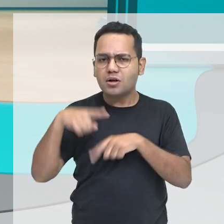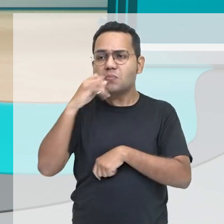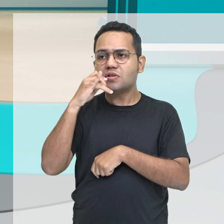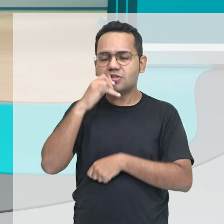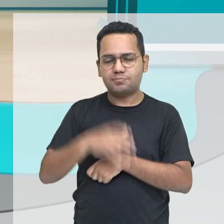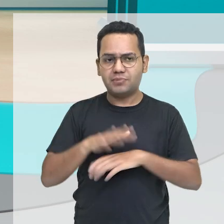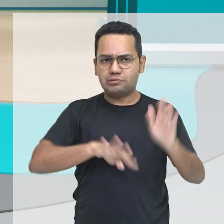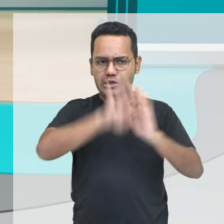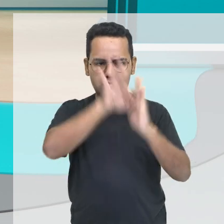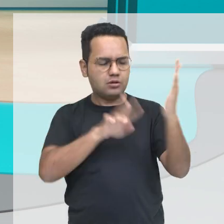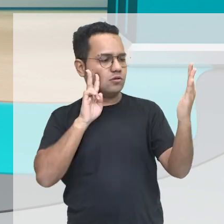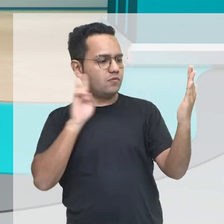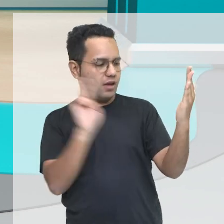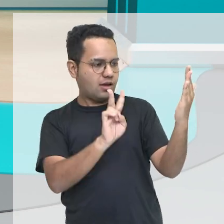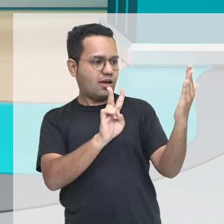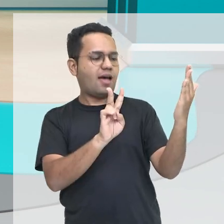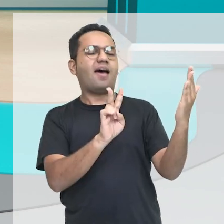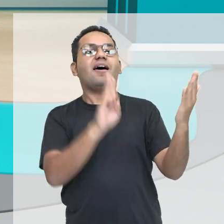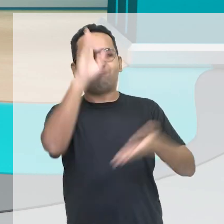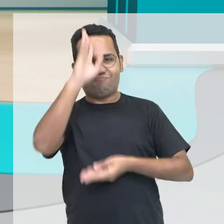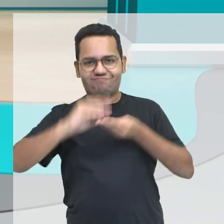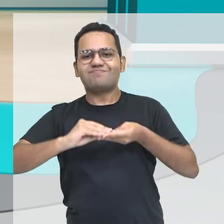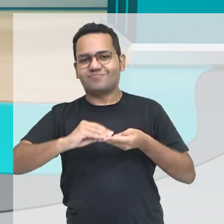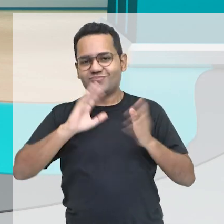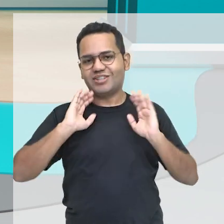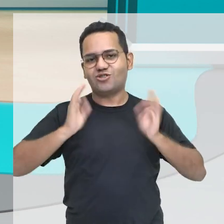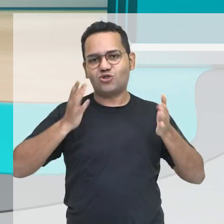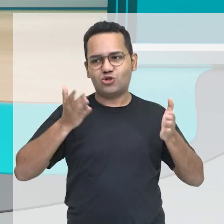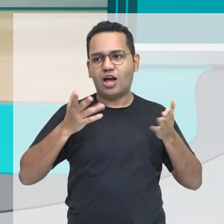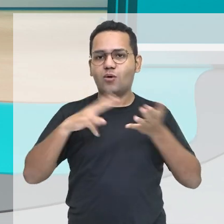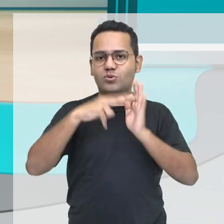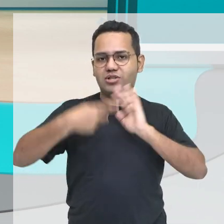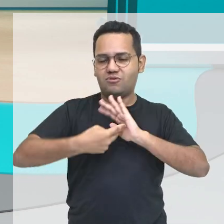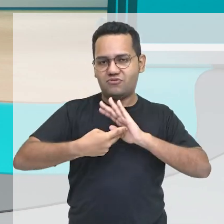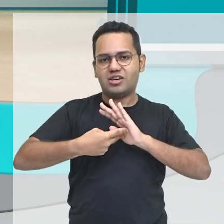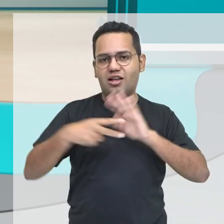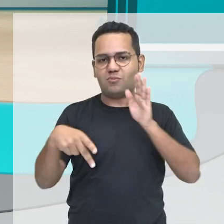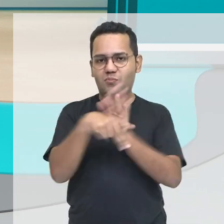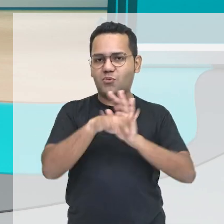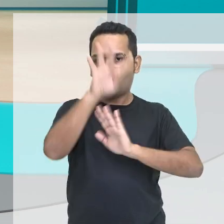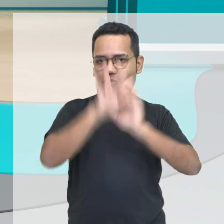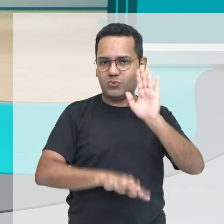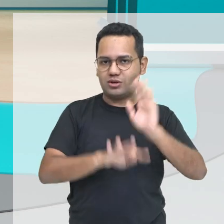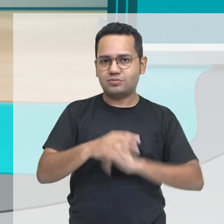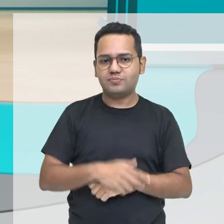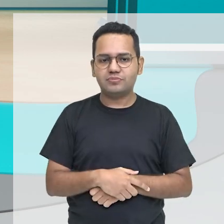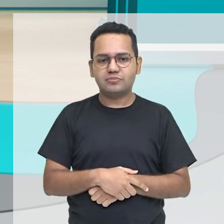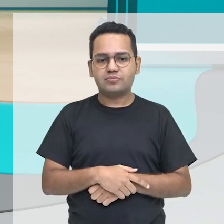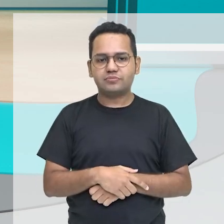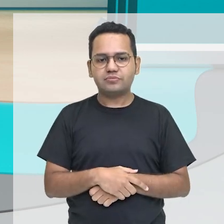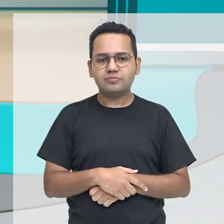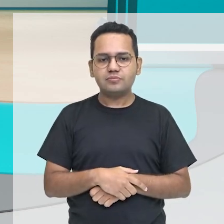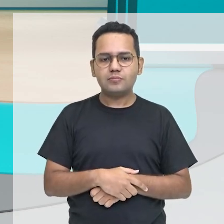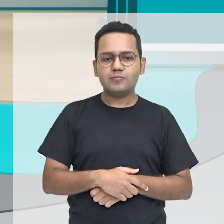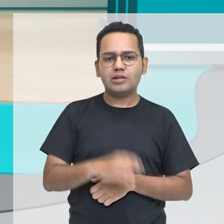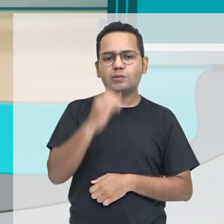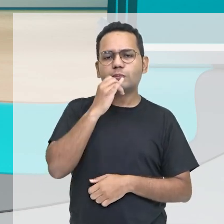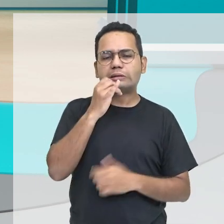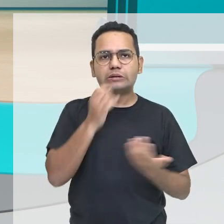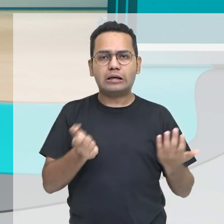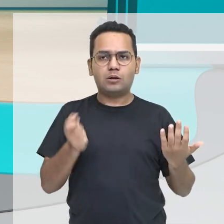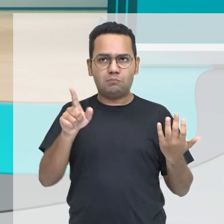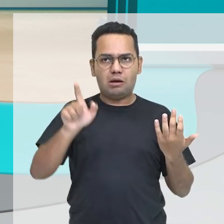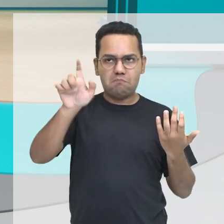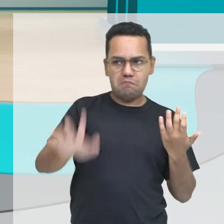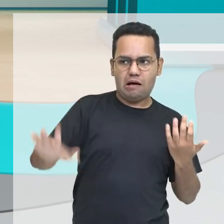vocês a desvendar o que tem por detrás do texto. Se tem uma imagem apenas de alimentos,